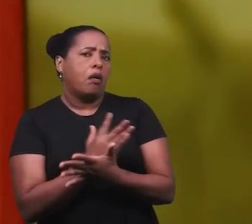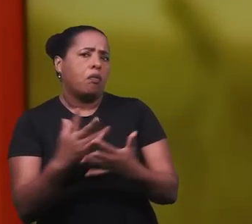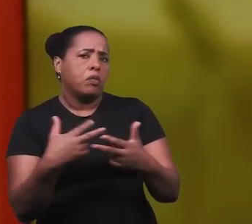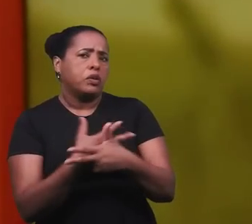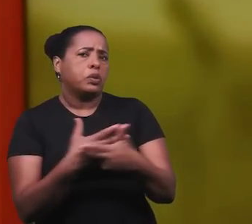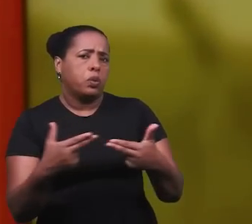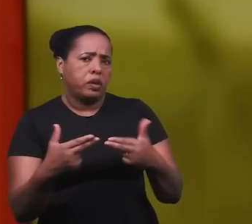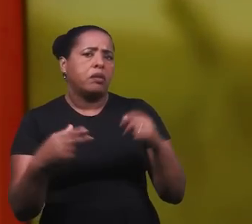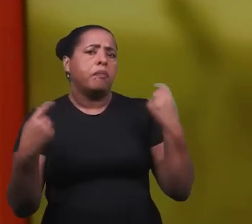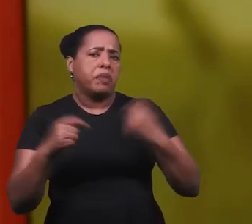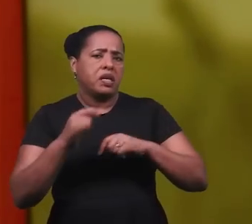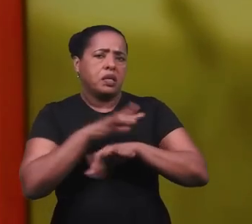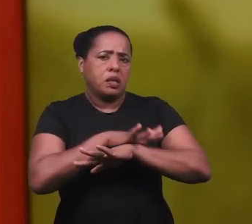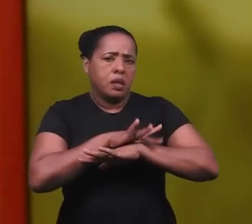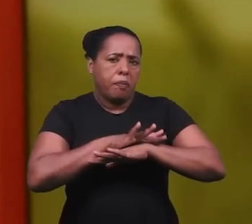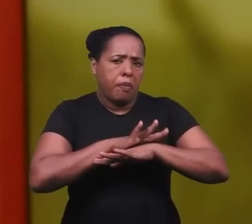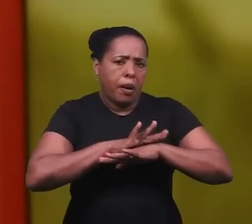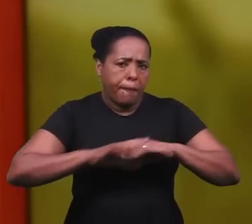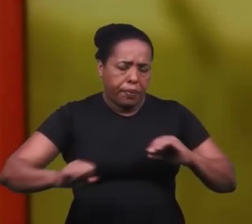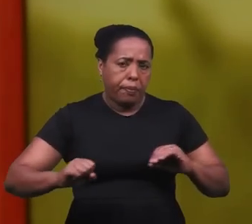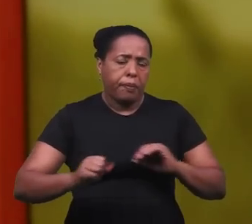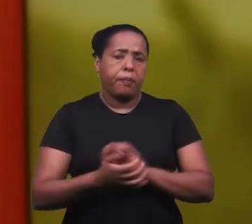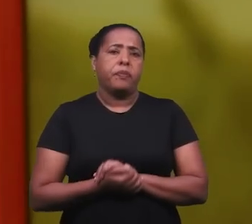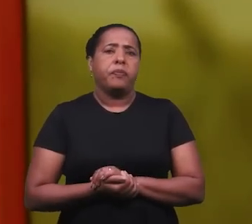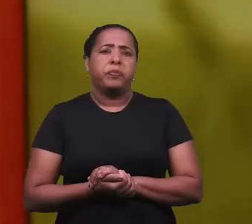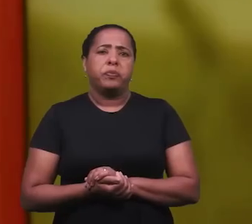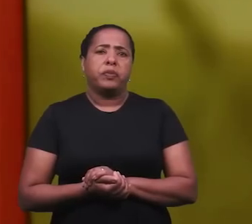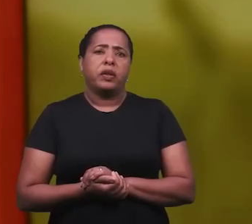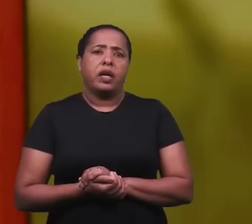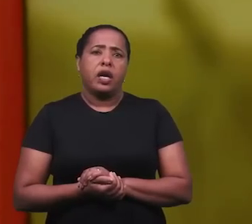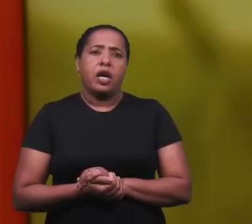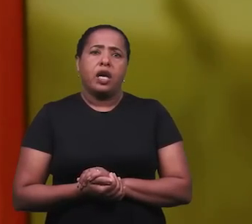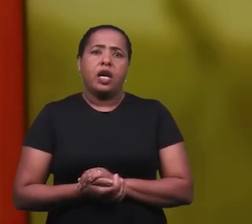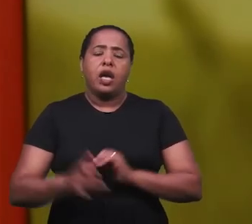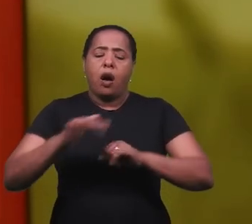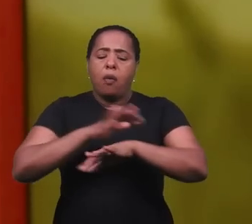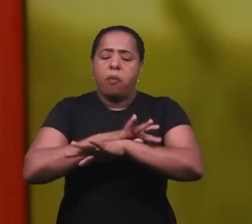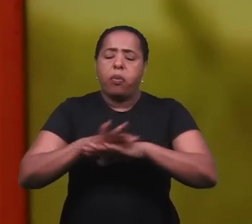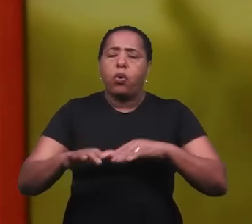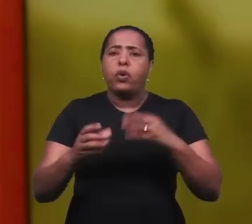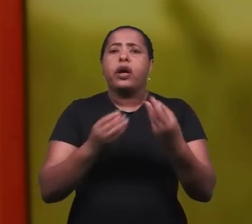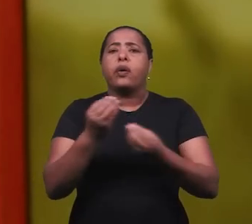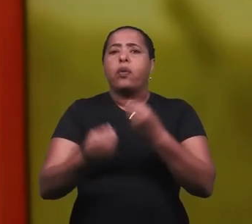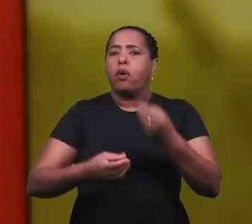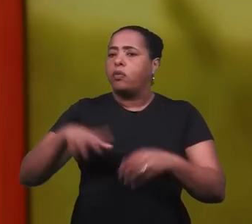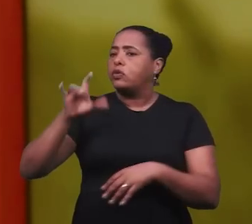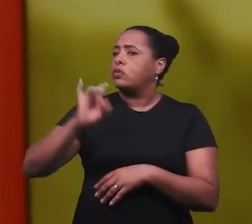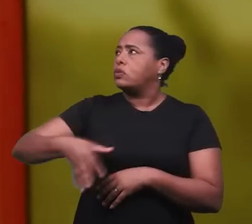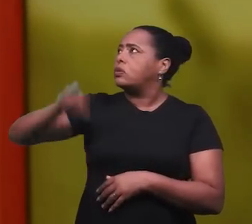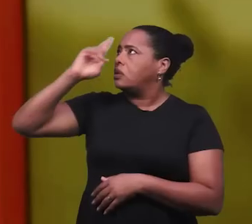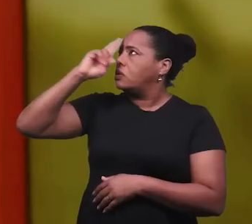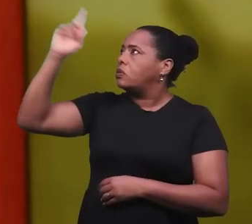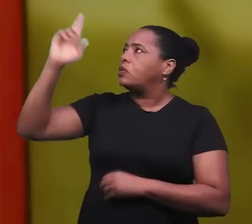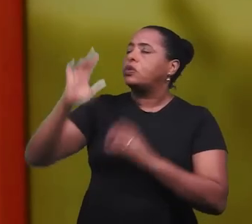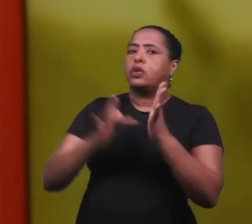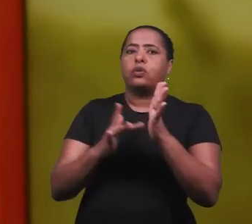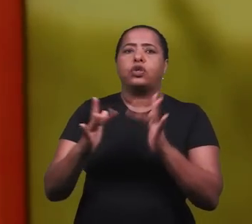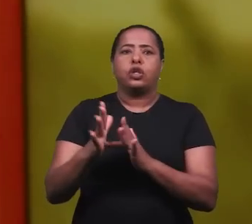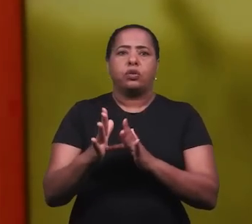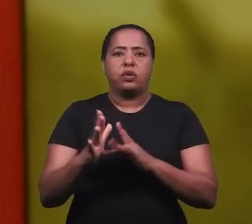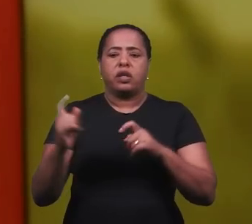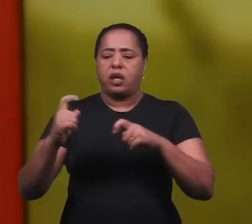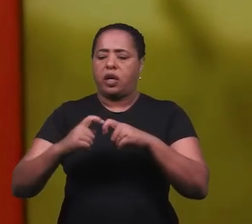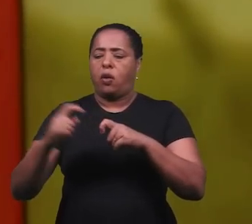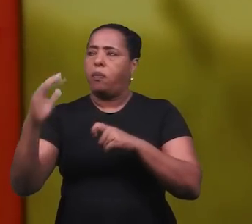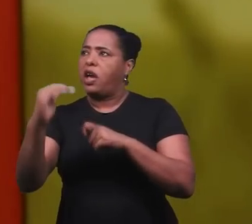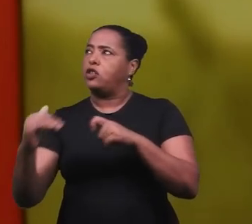Isso tem que matar. Agora, tem questões que têm que ser curadas. E assim, ninguém melhor para curar